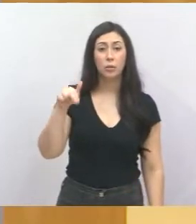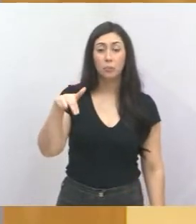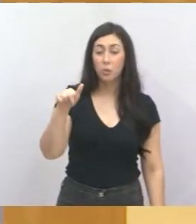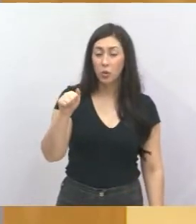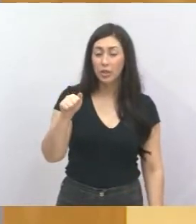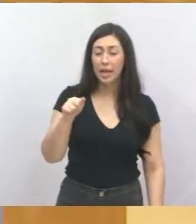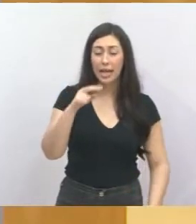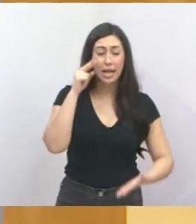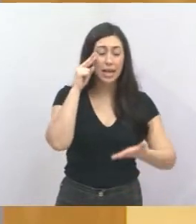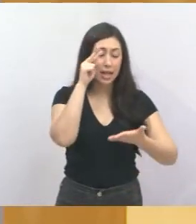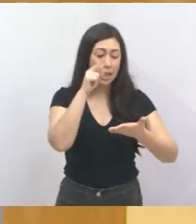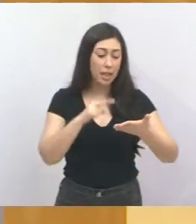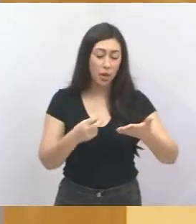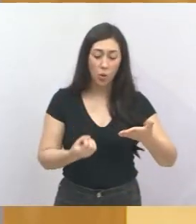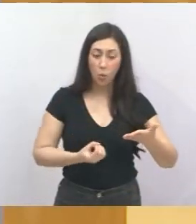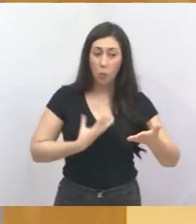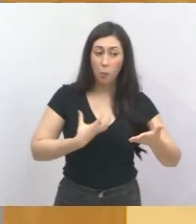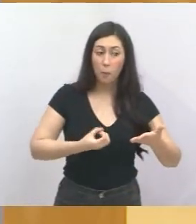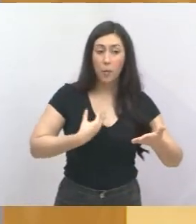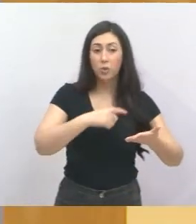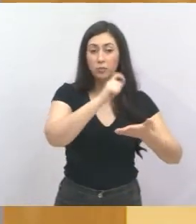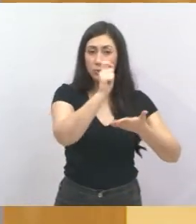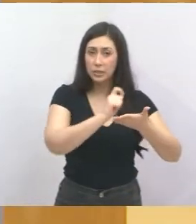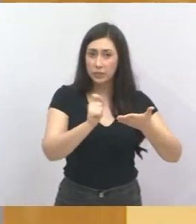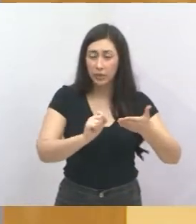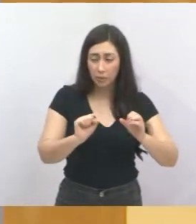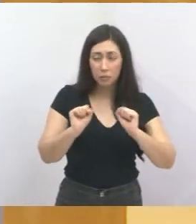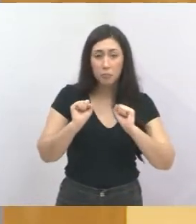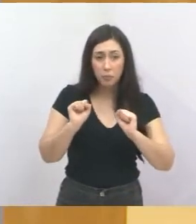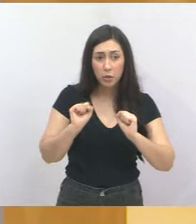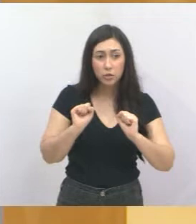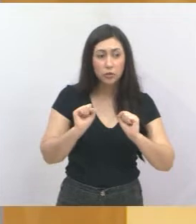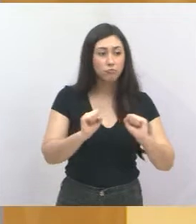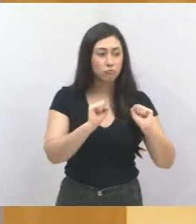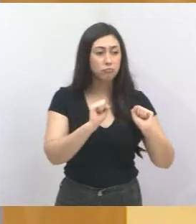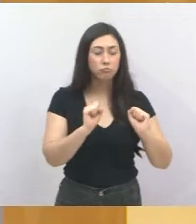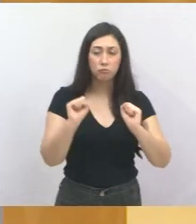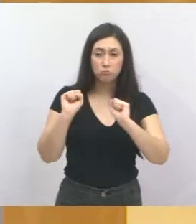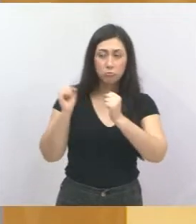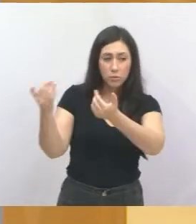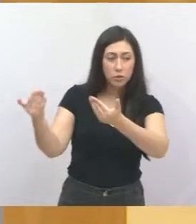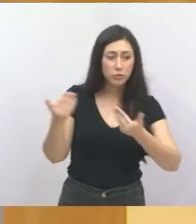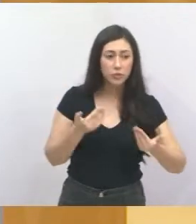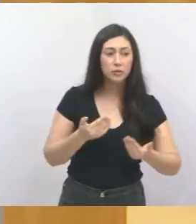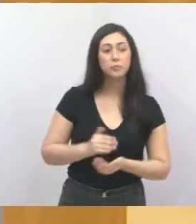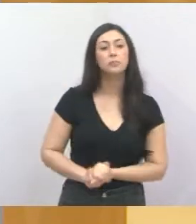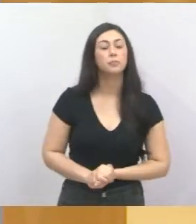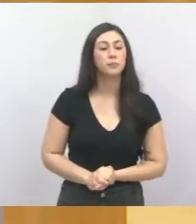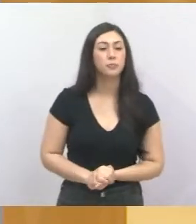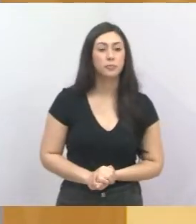que ela fez para o vô dela, pode ser? Pode vir por aqui, Bruna, por gentileza?